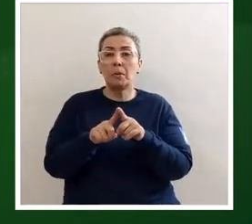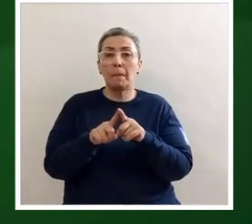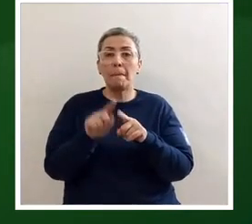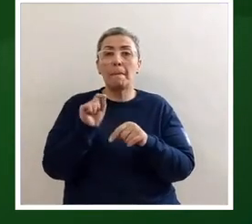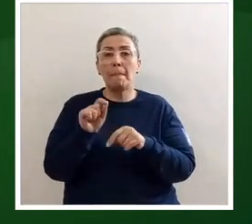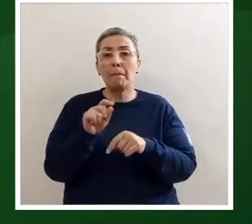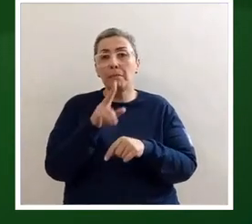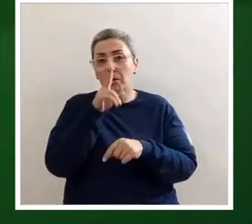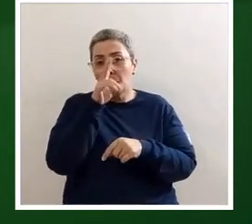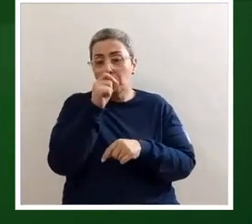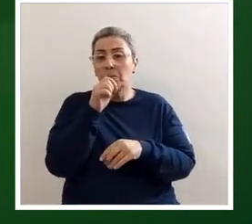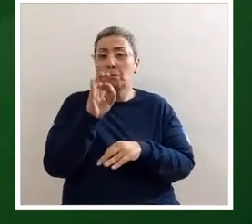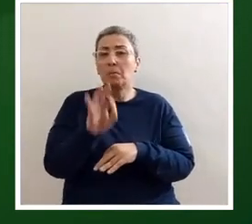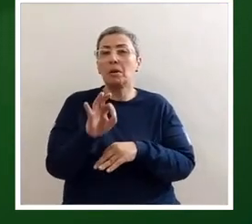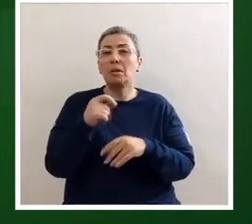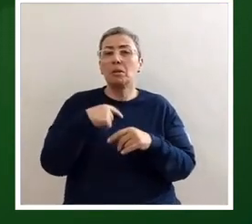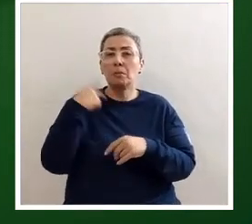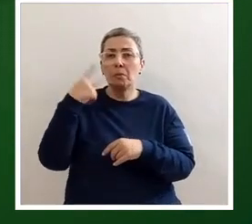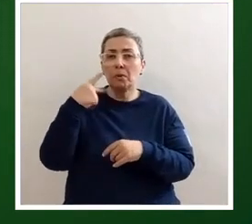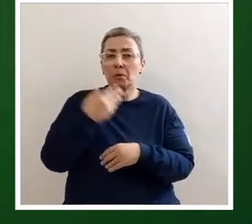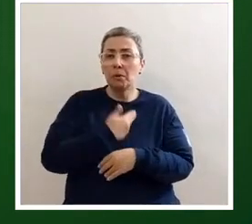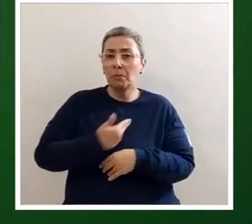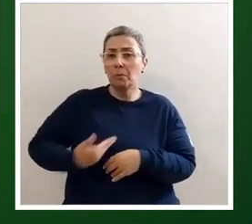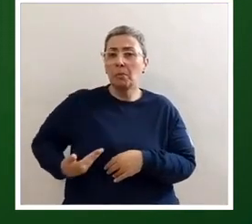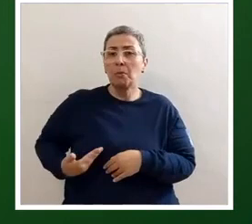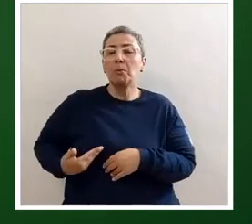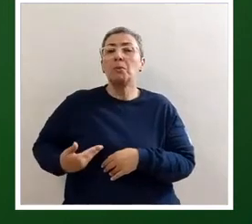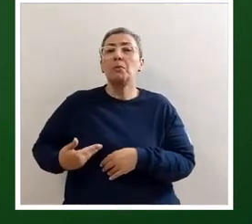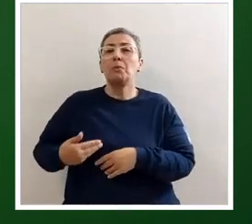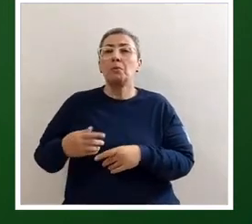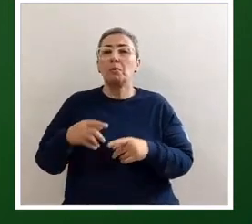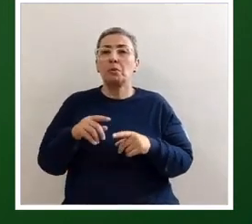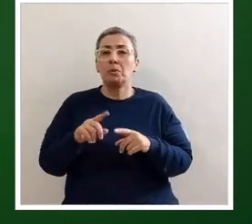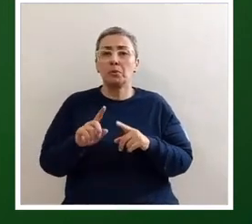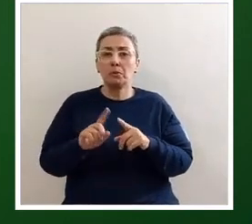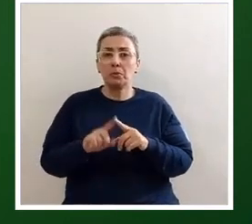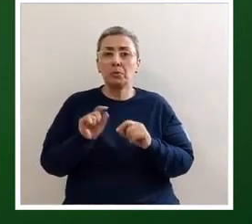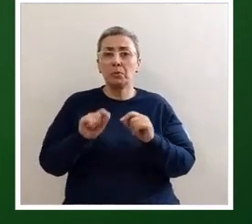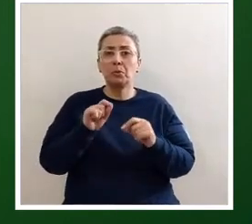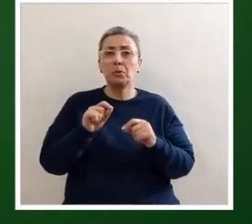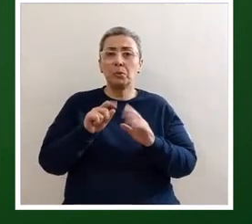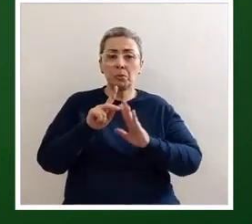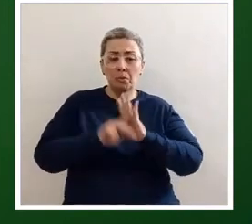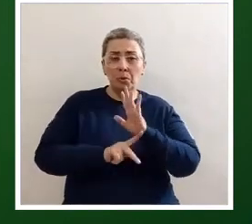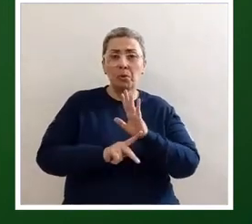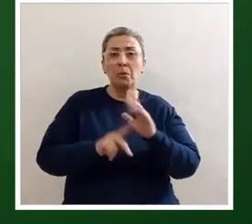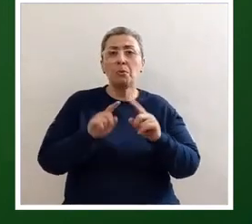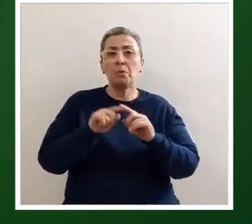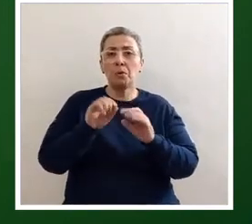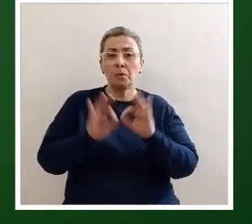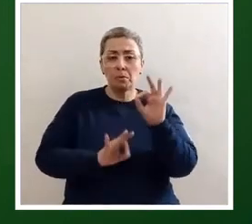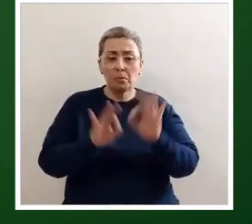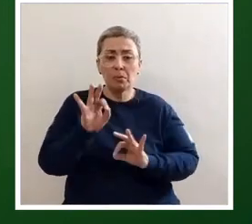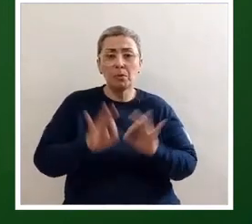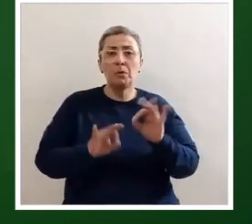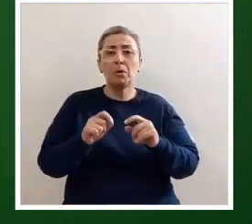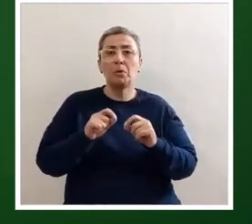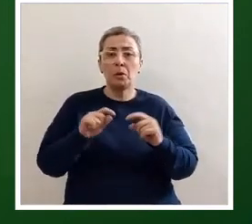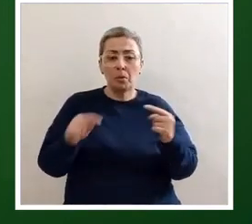fortalecimento mesmo dessas políticas públicas de programas e projetos